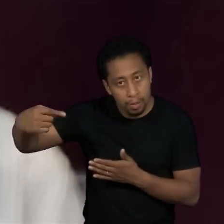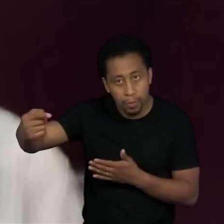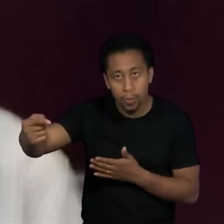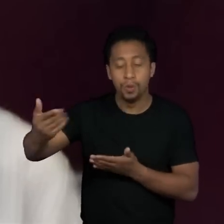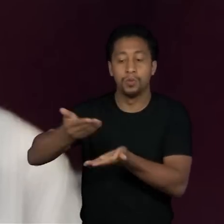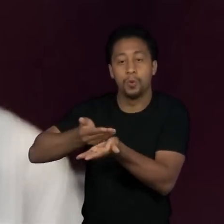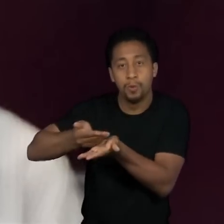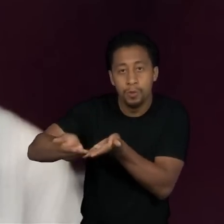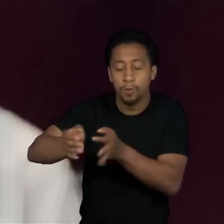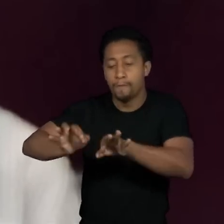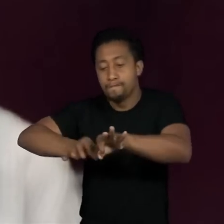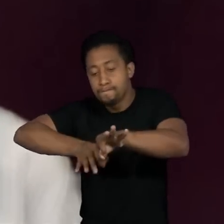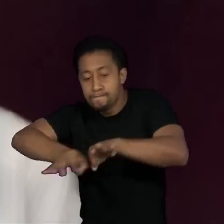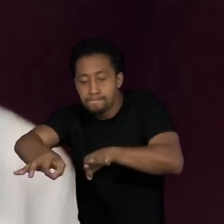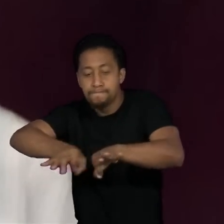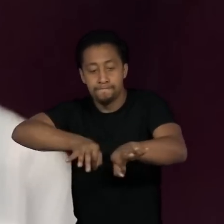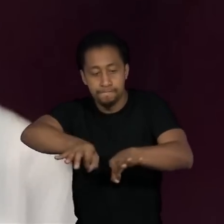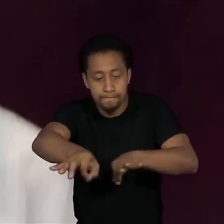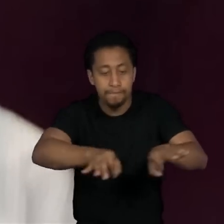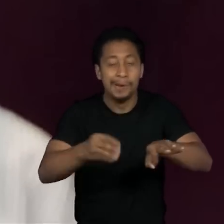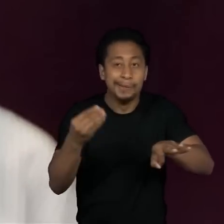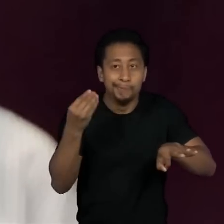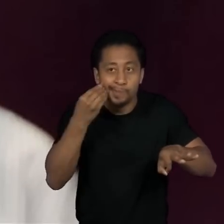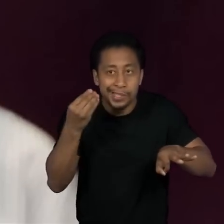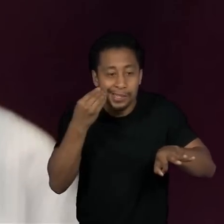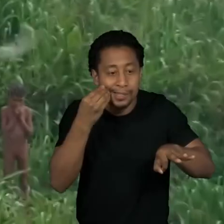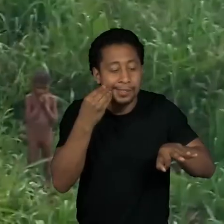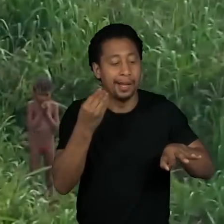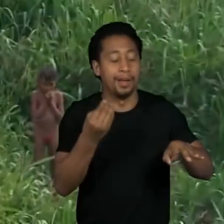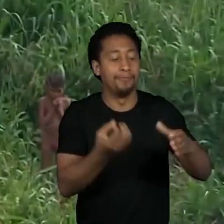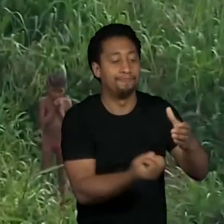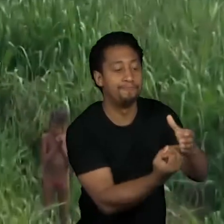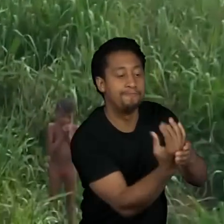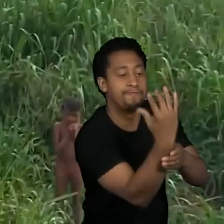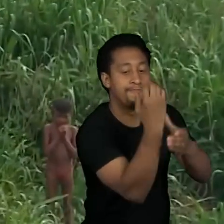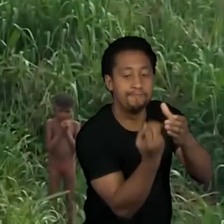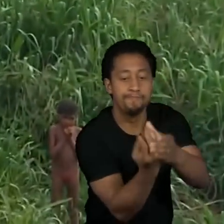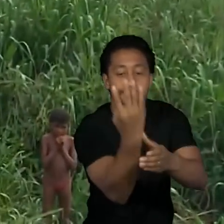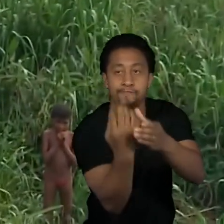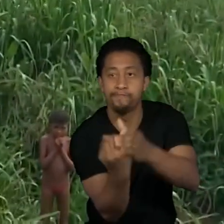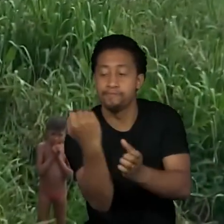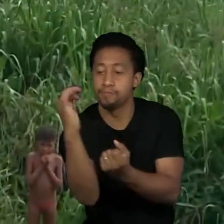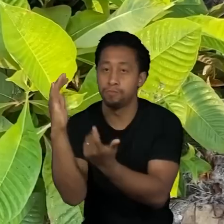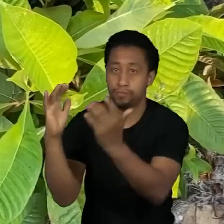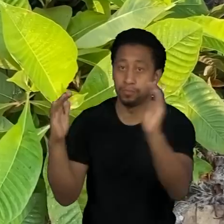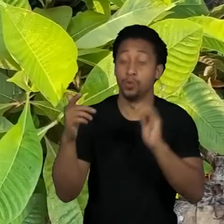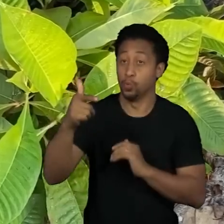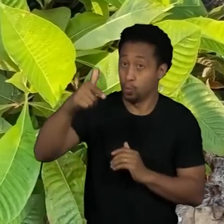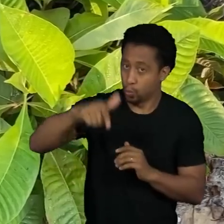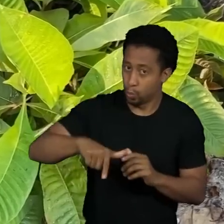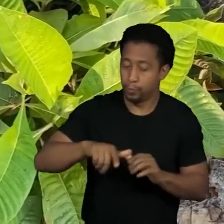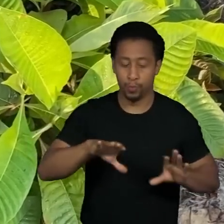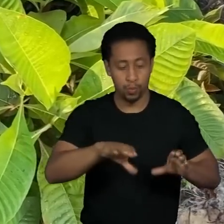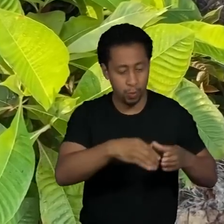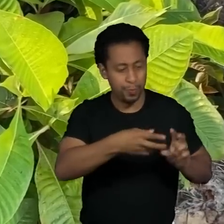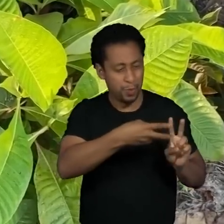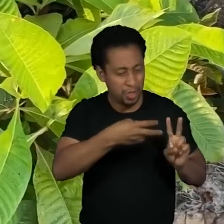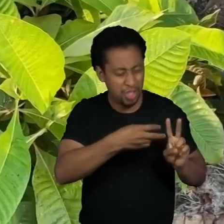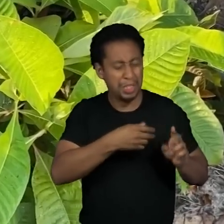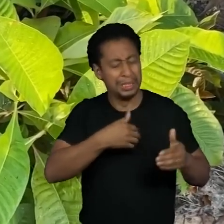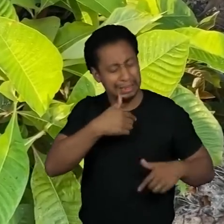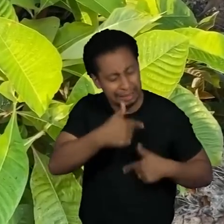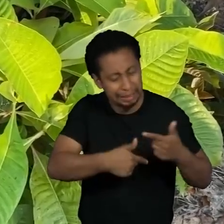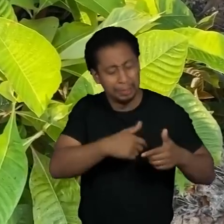de recuperação das comunidades indígenas. No entanto, nos últimos 4 anos